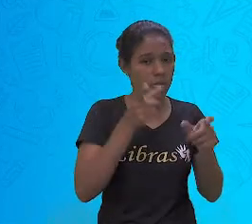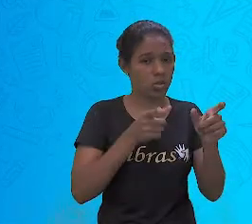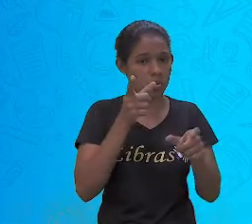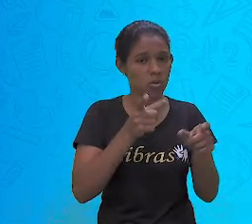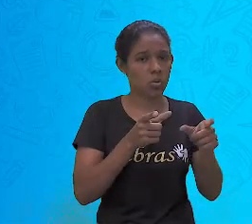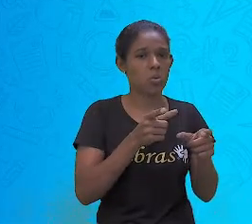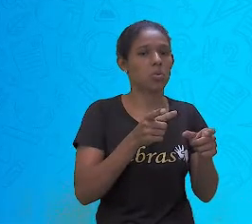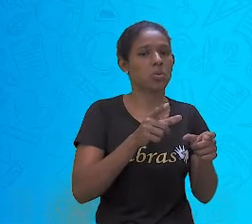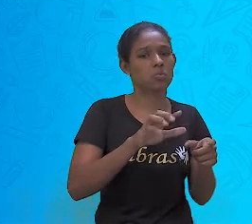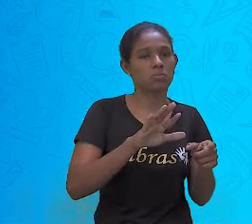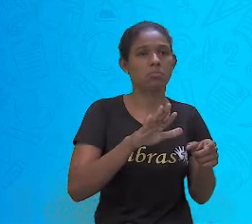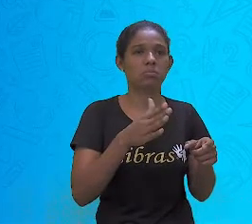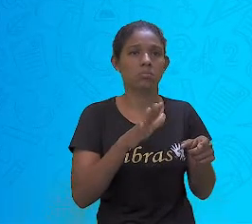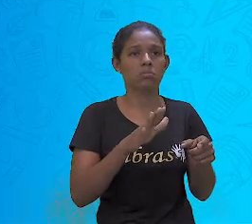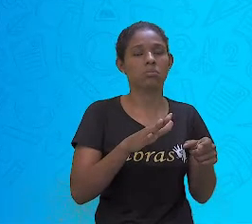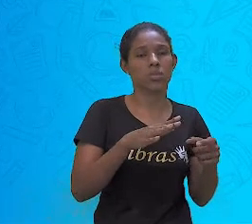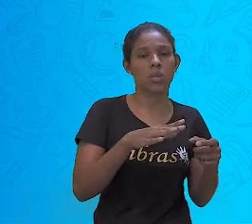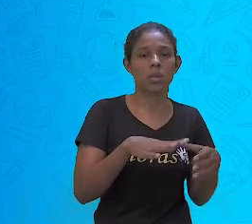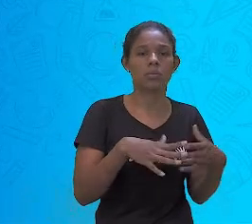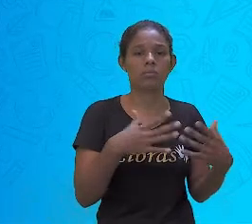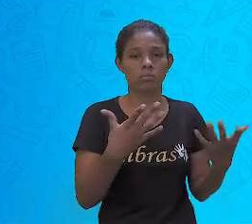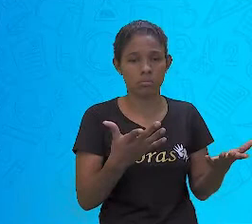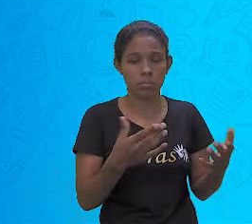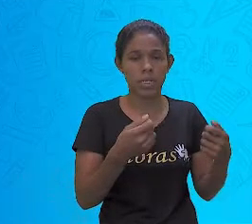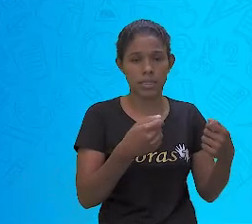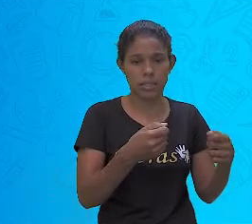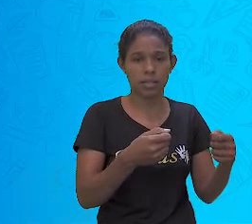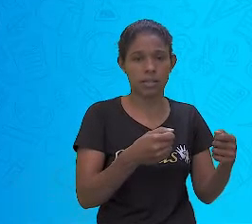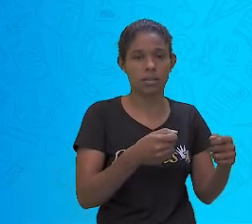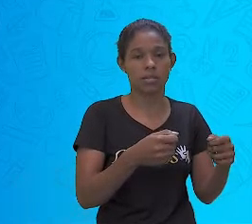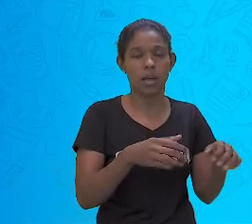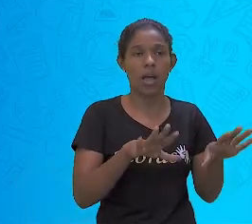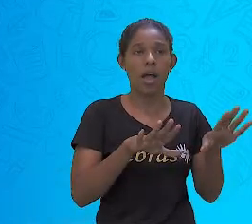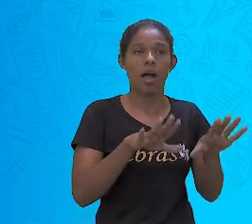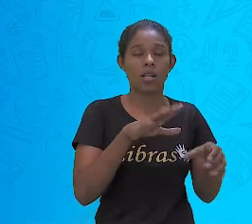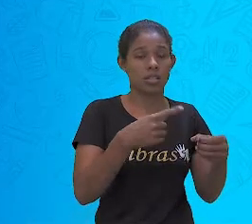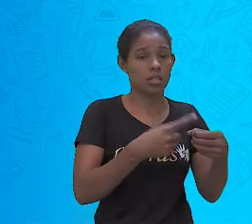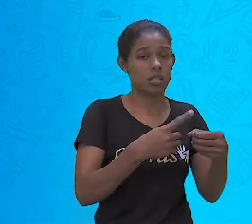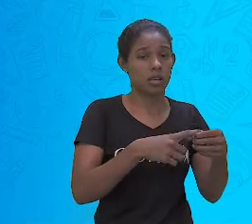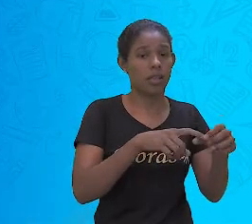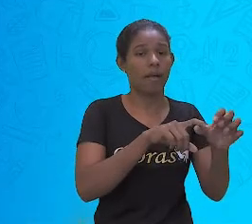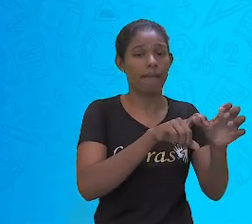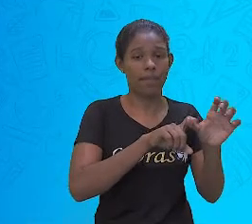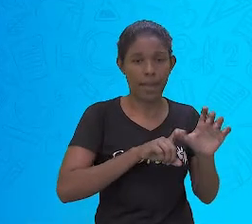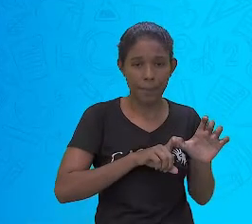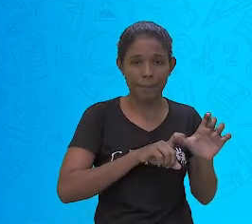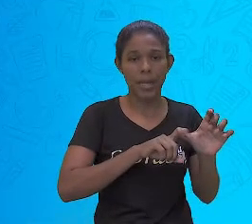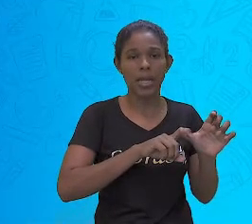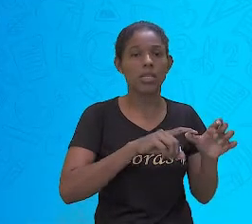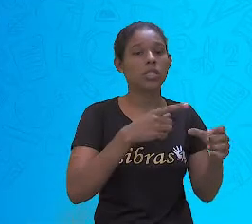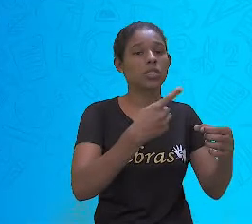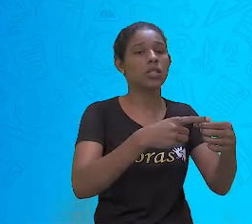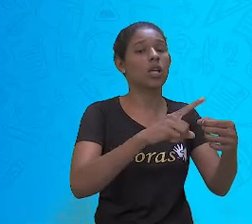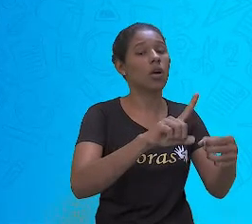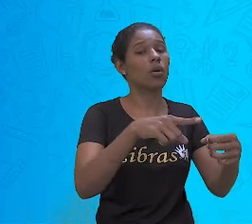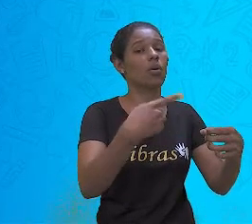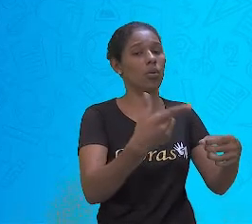dessa população, mesmo que essa cidade seja dependente de outras que se localizem próximas a